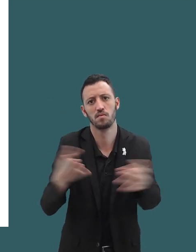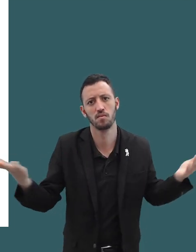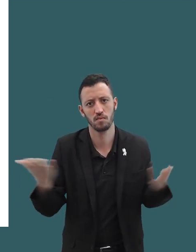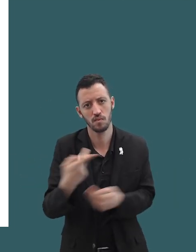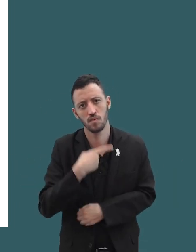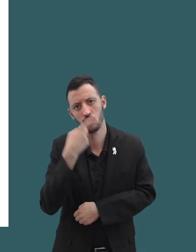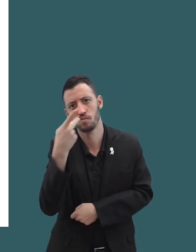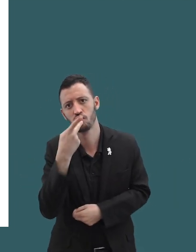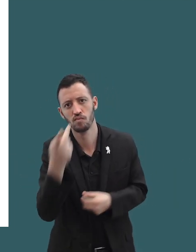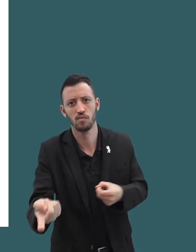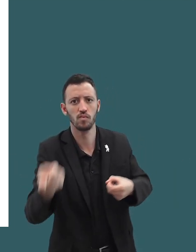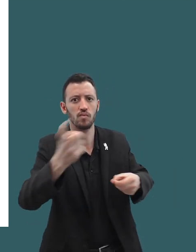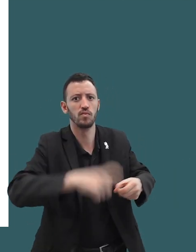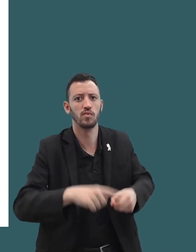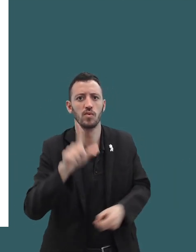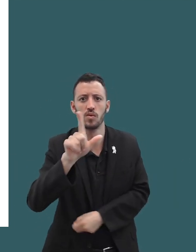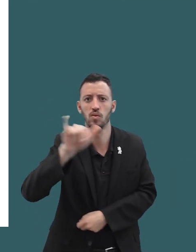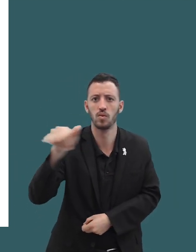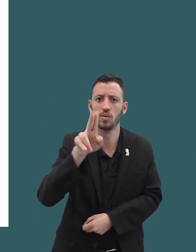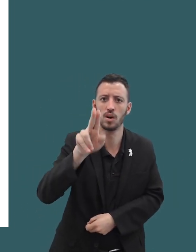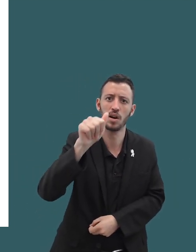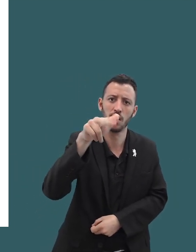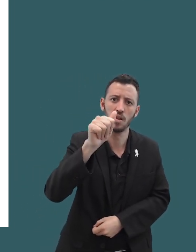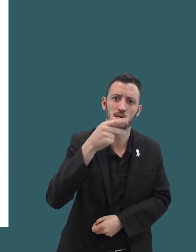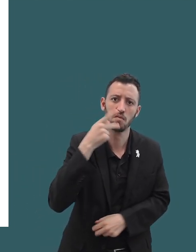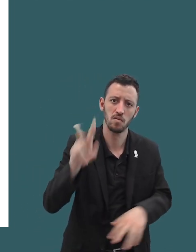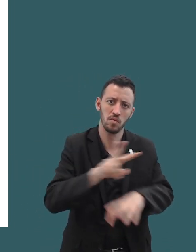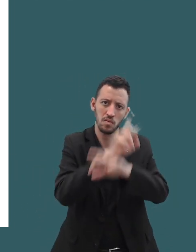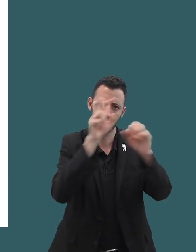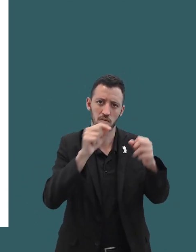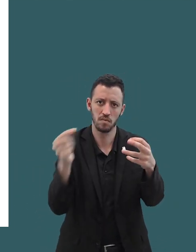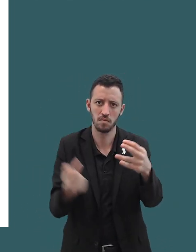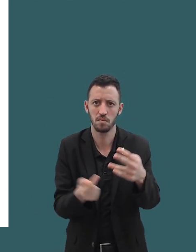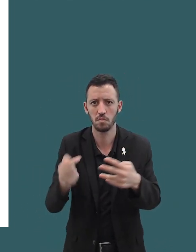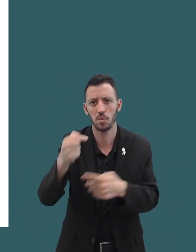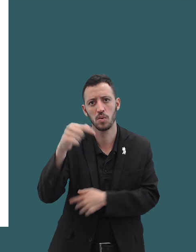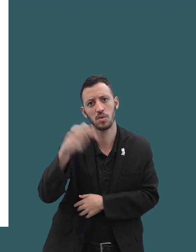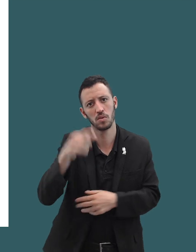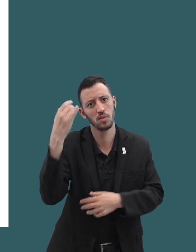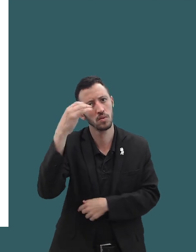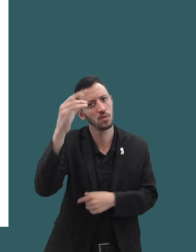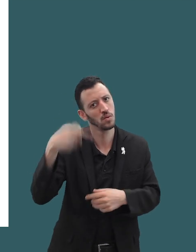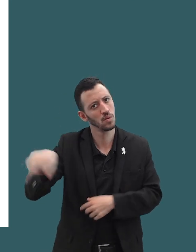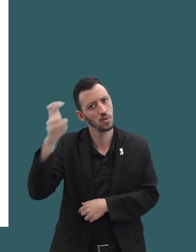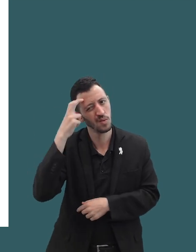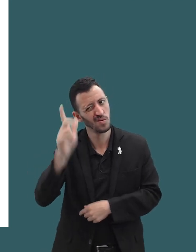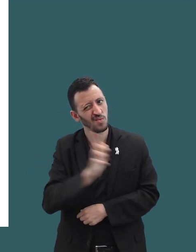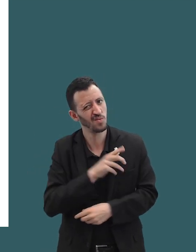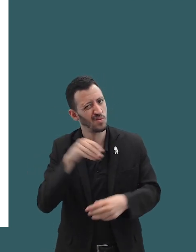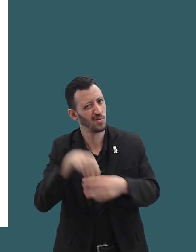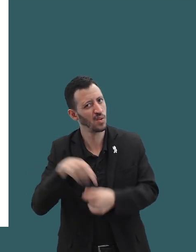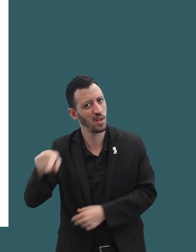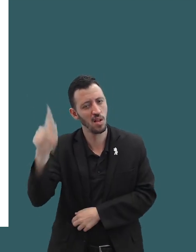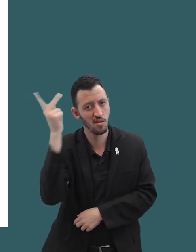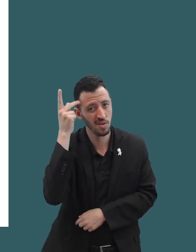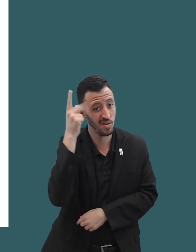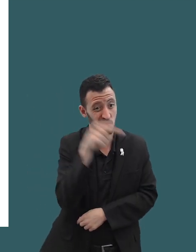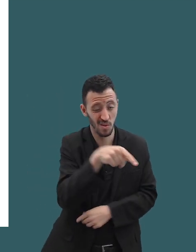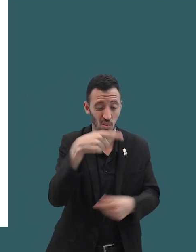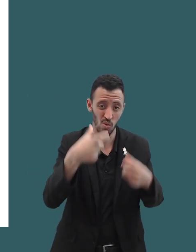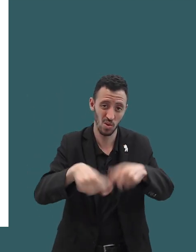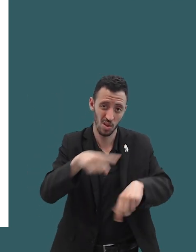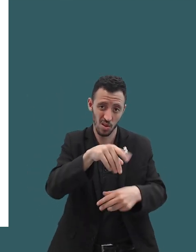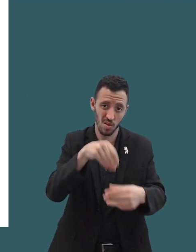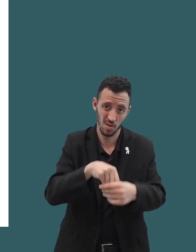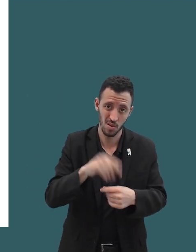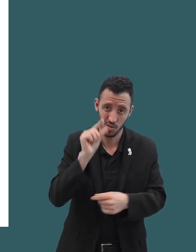eu também, retomando a Ruana, ela falou da questão dos pontos de ciência, dos pontos de cultura que tem, inclusive, em Campinas, onde eu moro. A gente